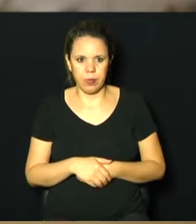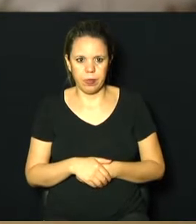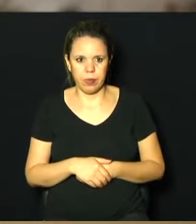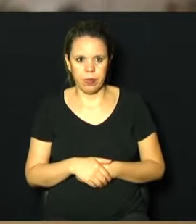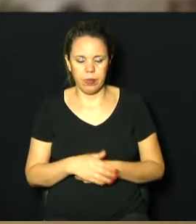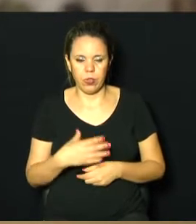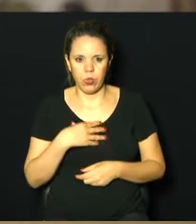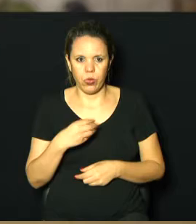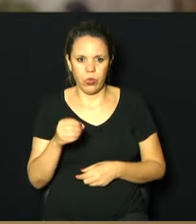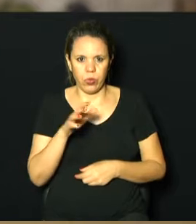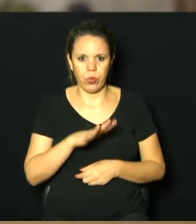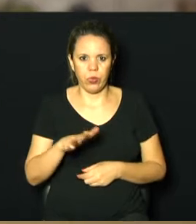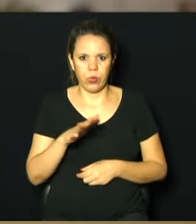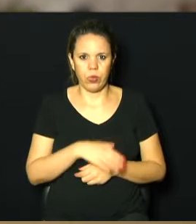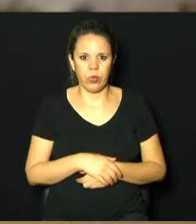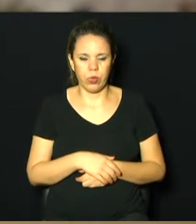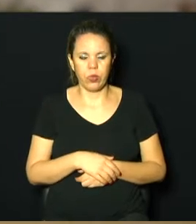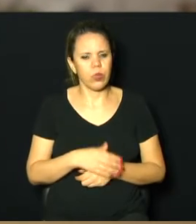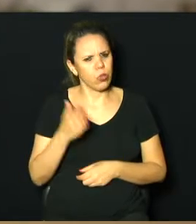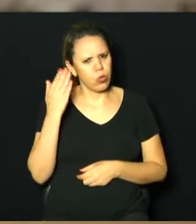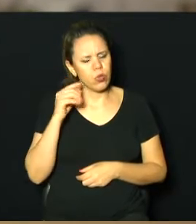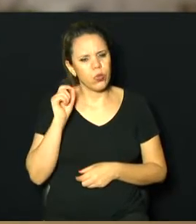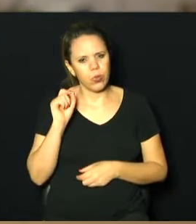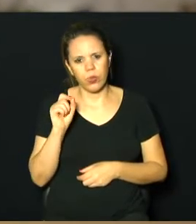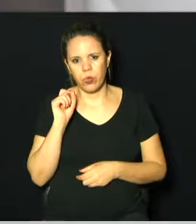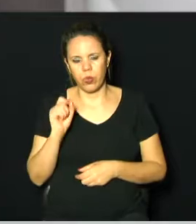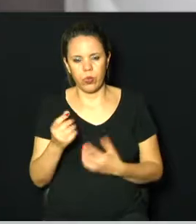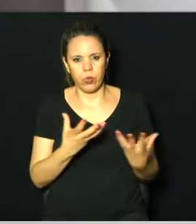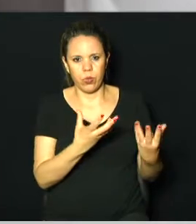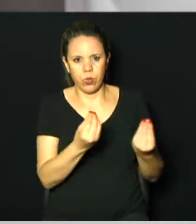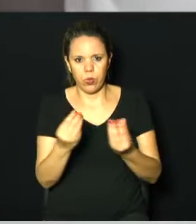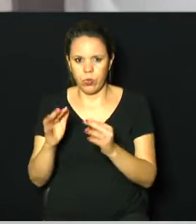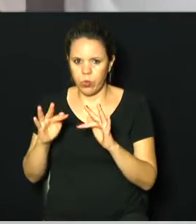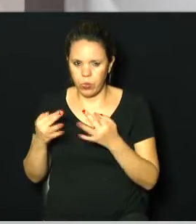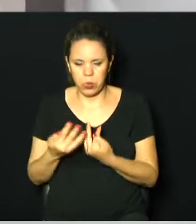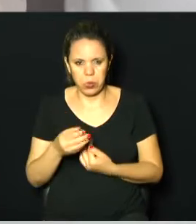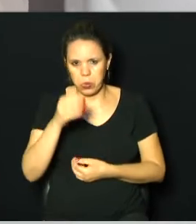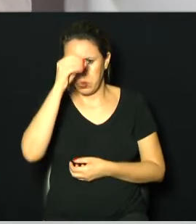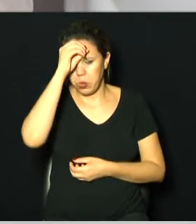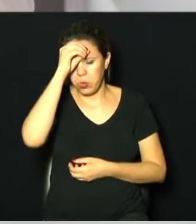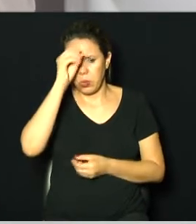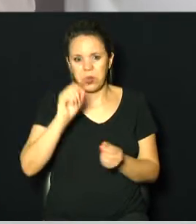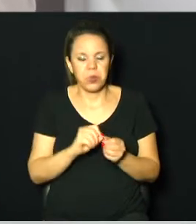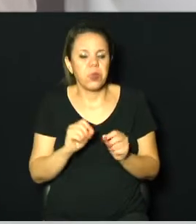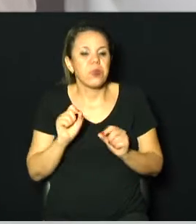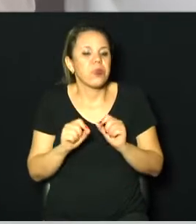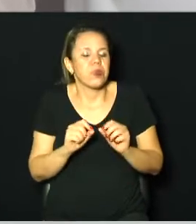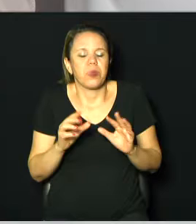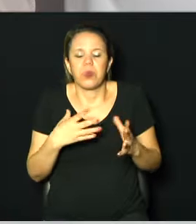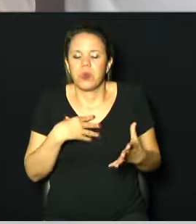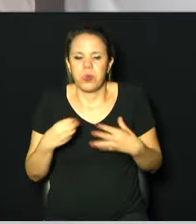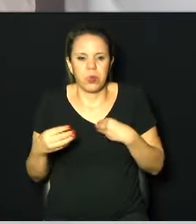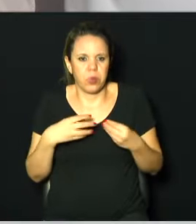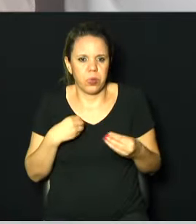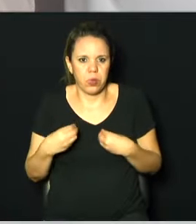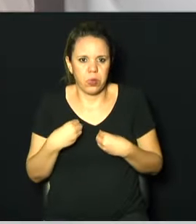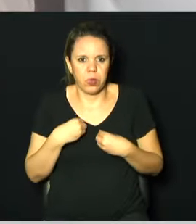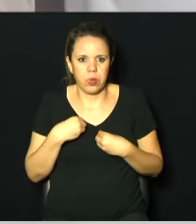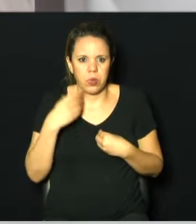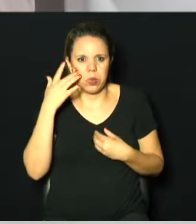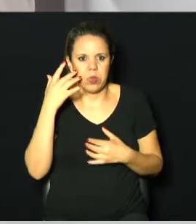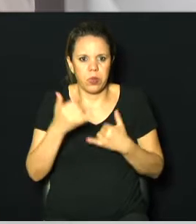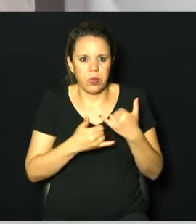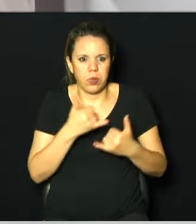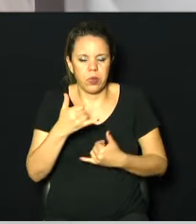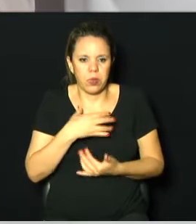com os filhos, pais É, que eu muitas vezes não soube conseguiam mesmo de brincar. que muitos pais não sabiam o que fazer com os filhos. Eu não O sei que fazer com os brincar com filhos?